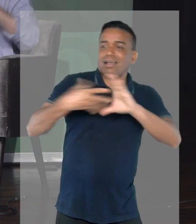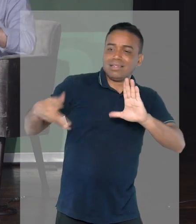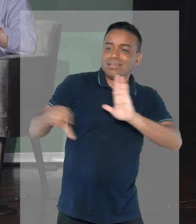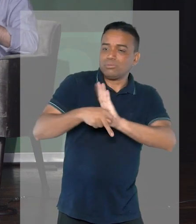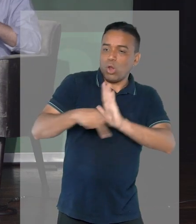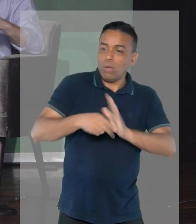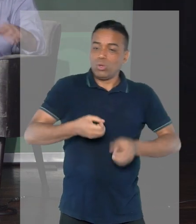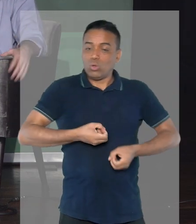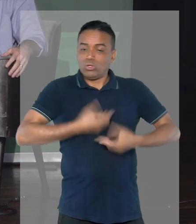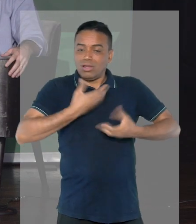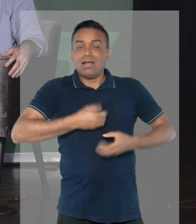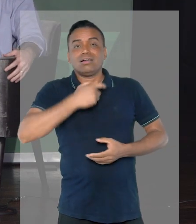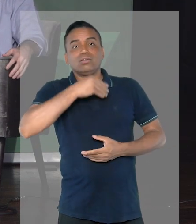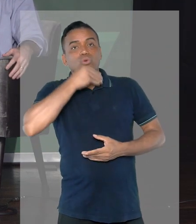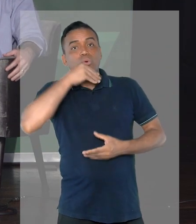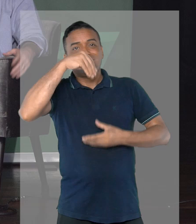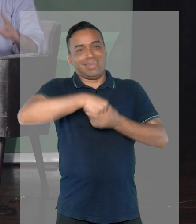inteira, naquele poema.